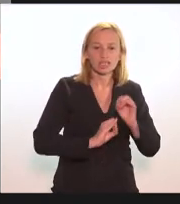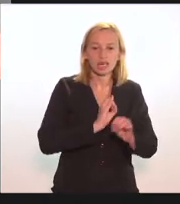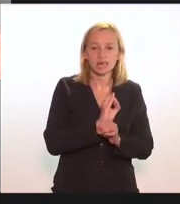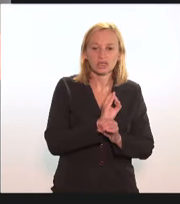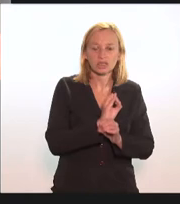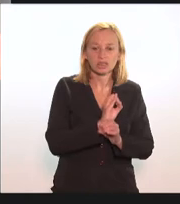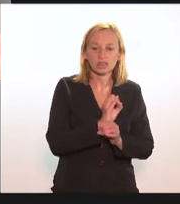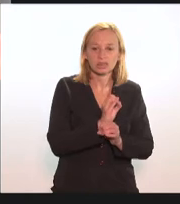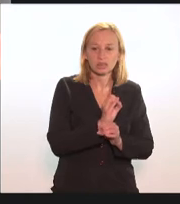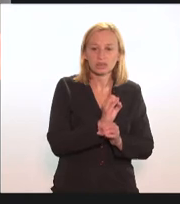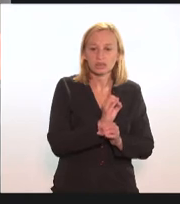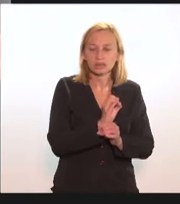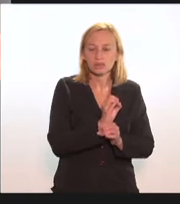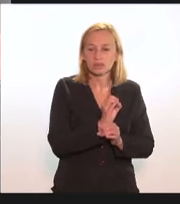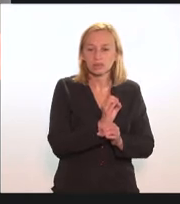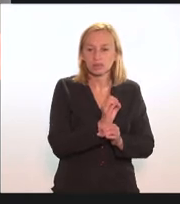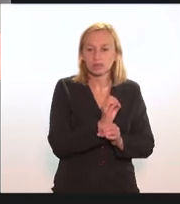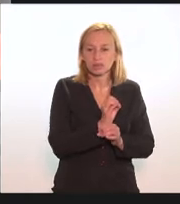Eu já...